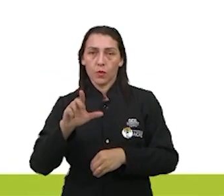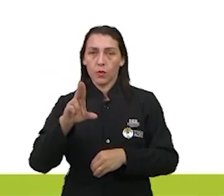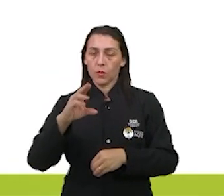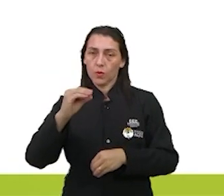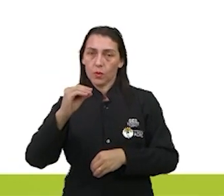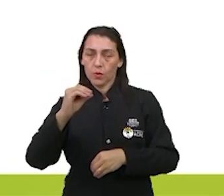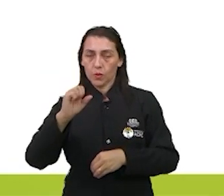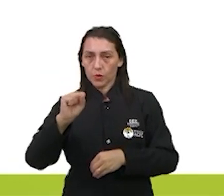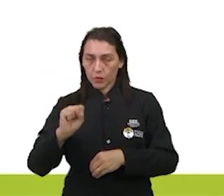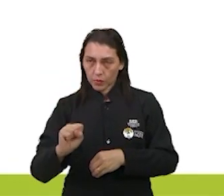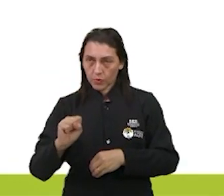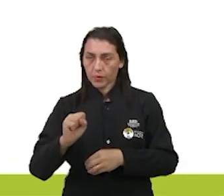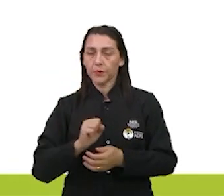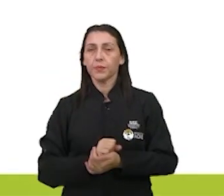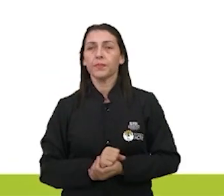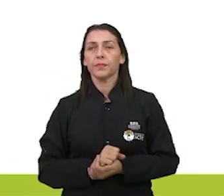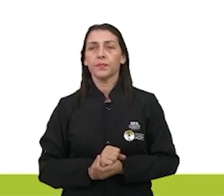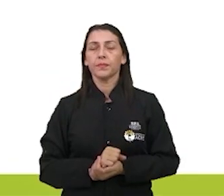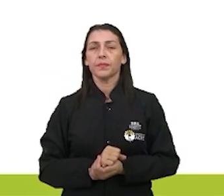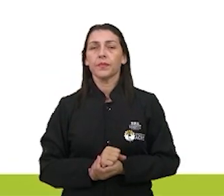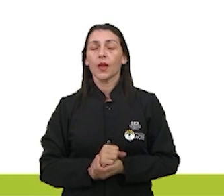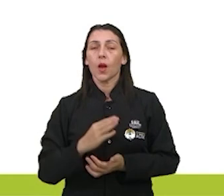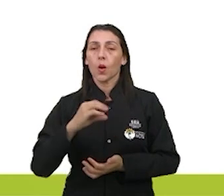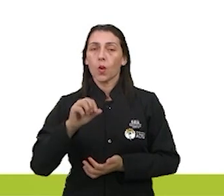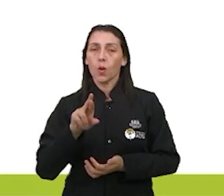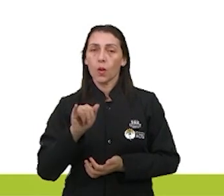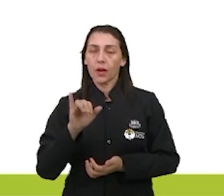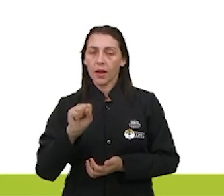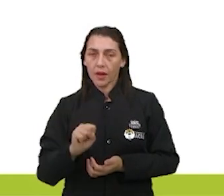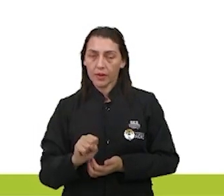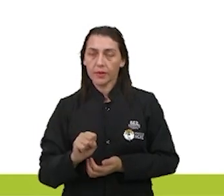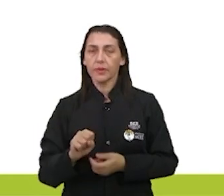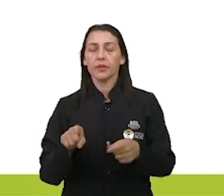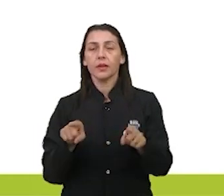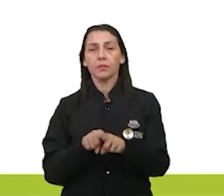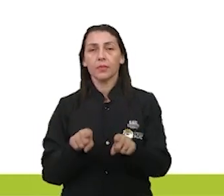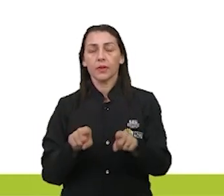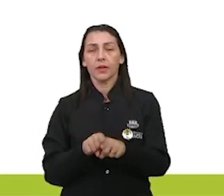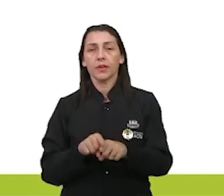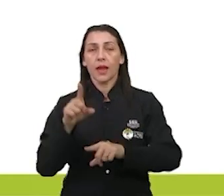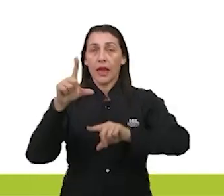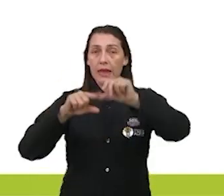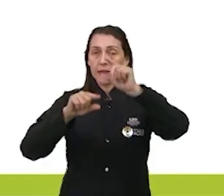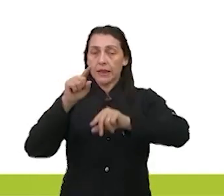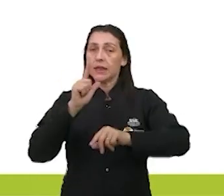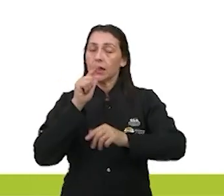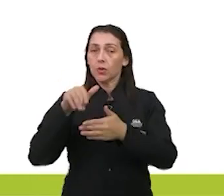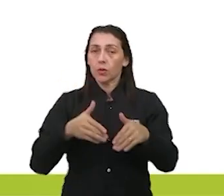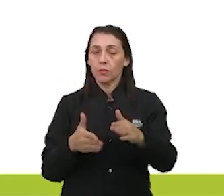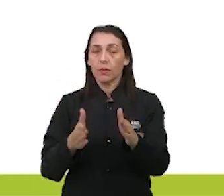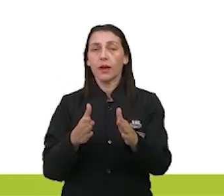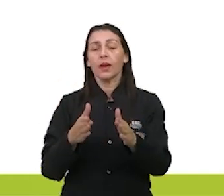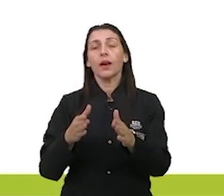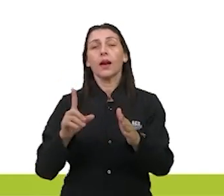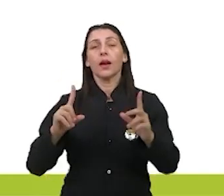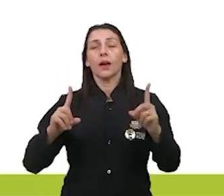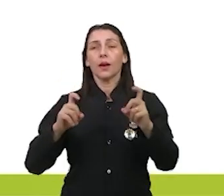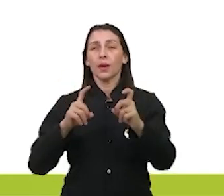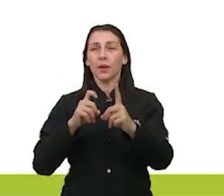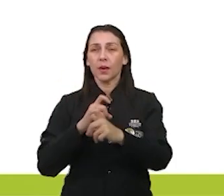mariscos, caramujos, etc., bancos de corais, equinodermos, que seriam as estrelas do mar, e micro-organismos